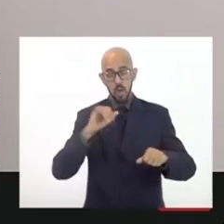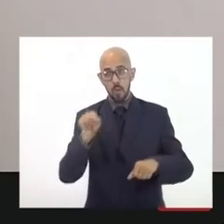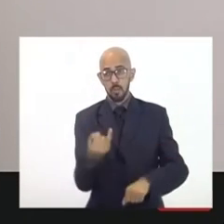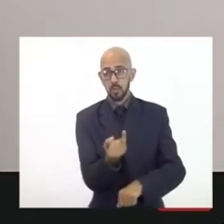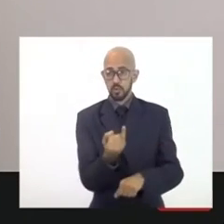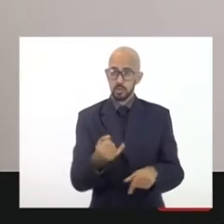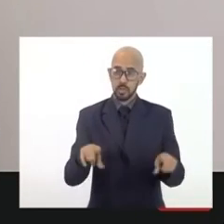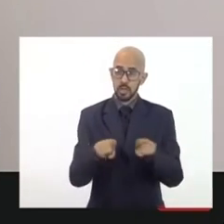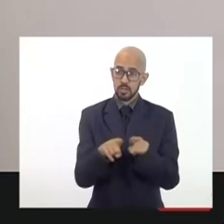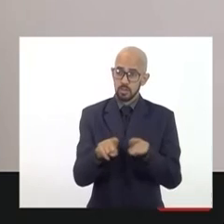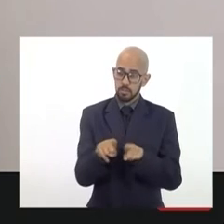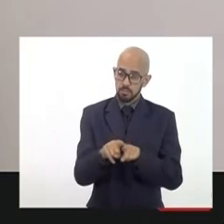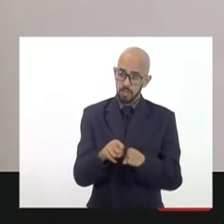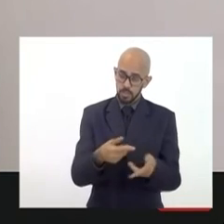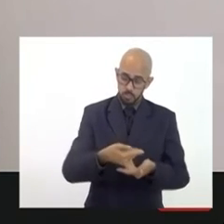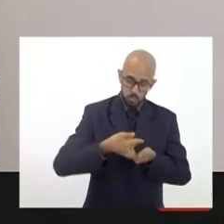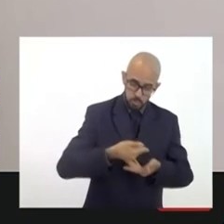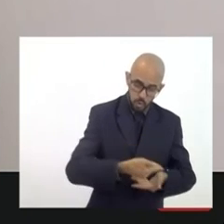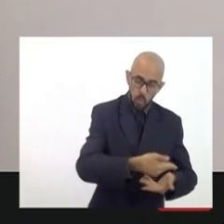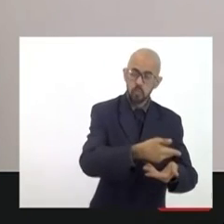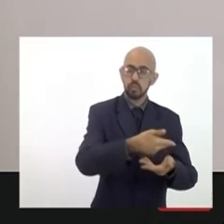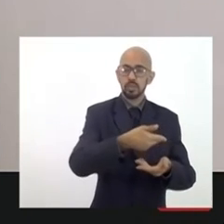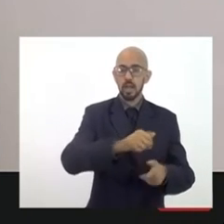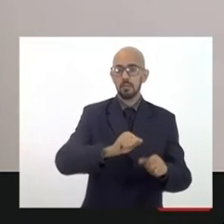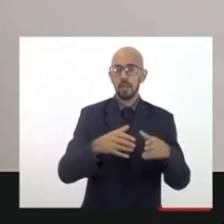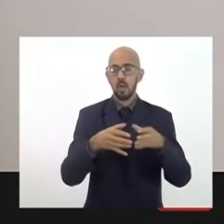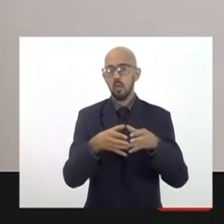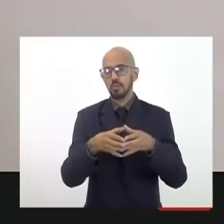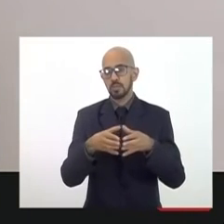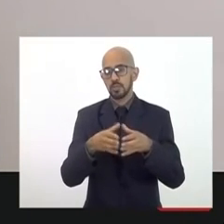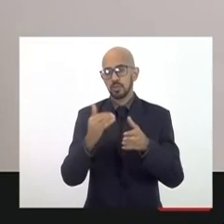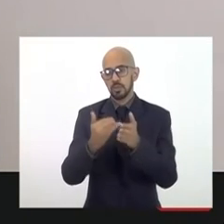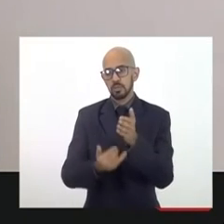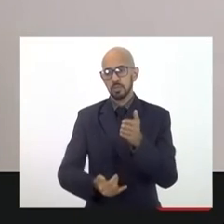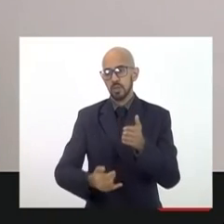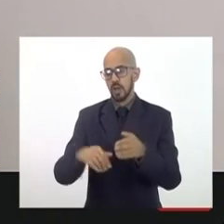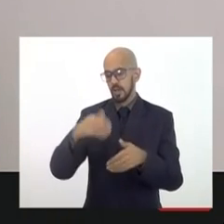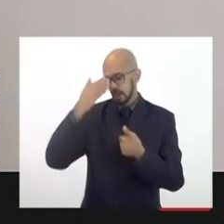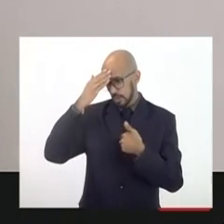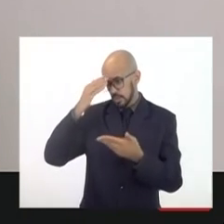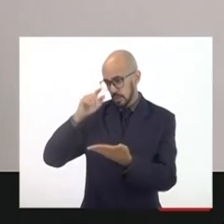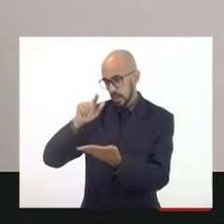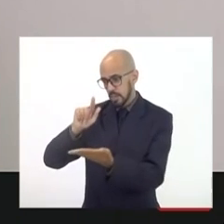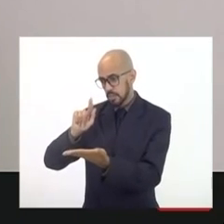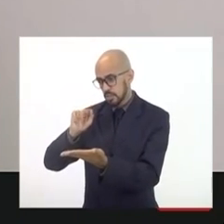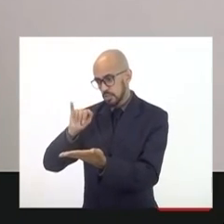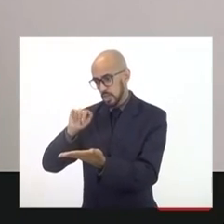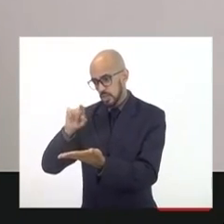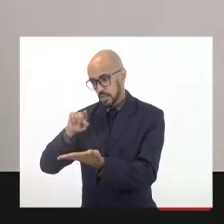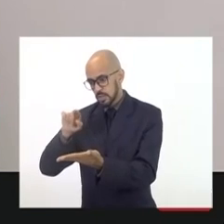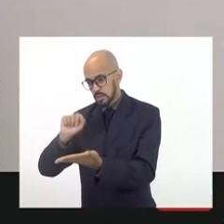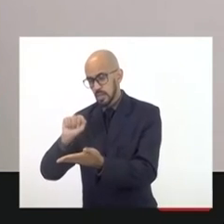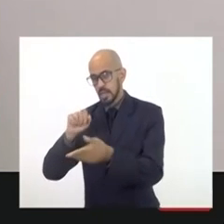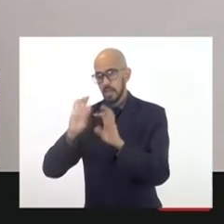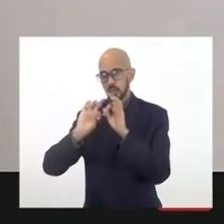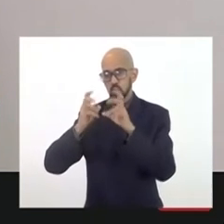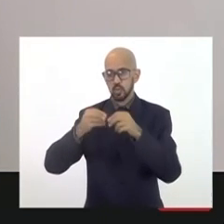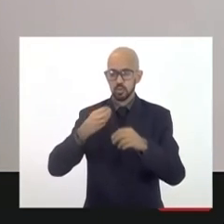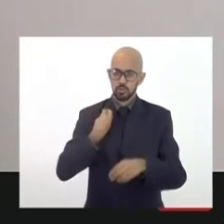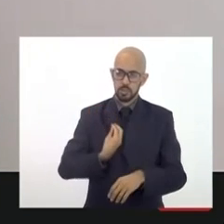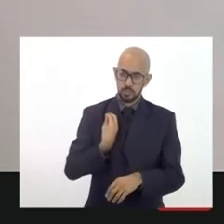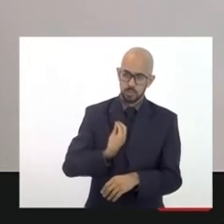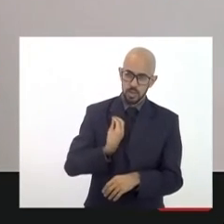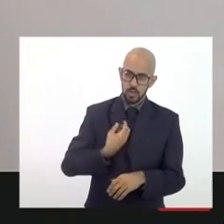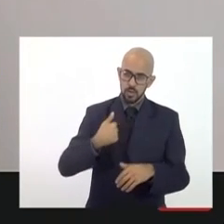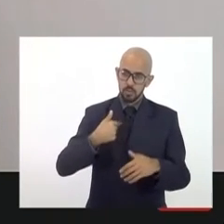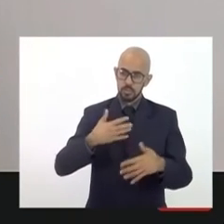que você fez aí no convite pela Comissão de Tributação. Quero agradecer a Geisa, quero agradecer a todos que participaram. Fiquei muito